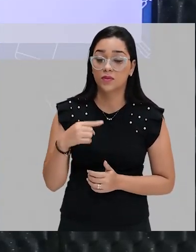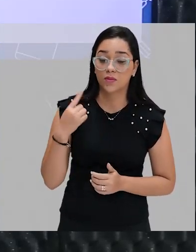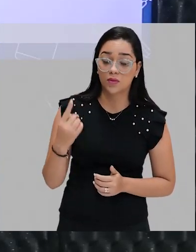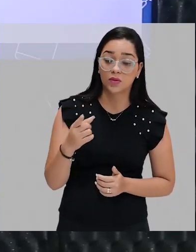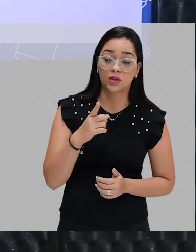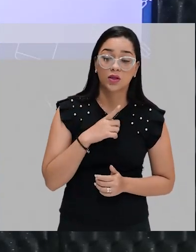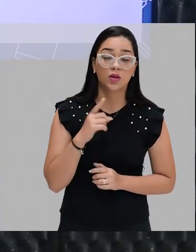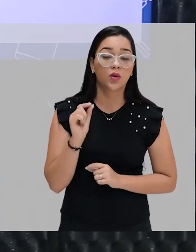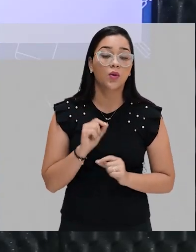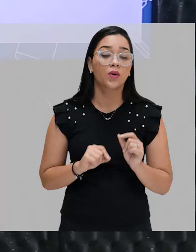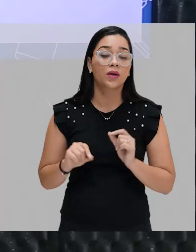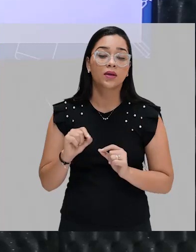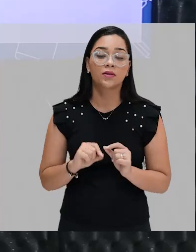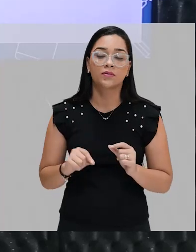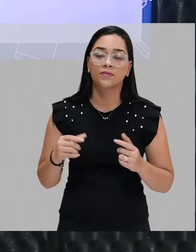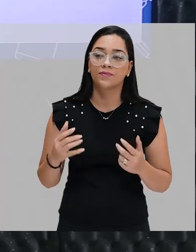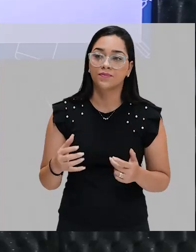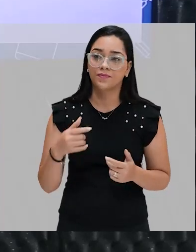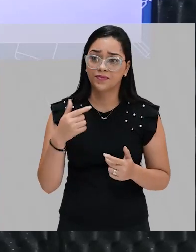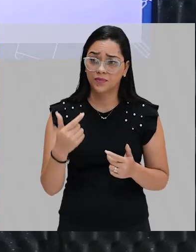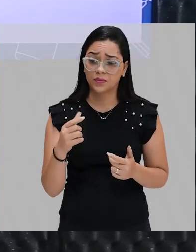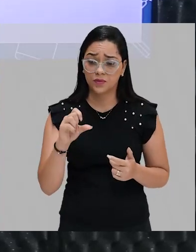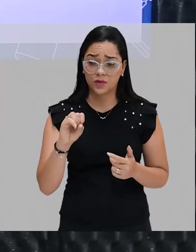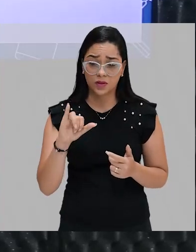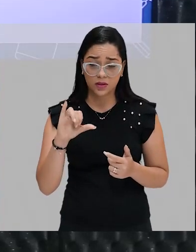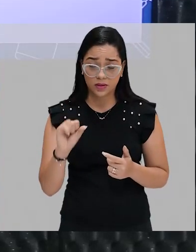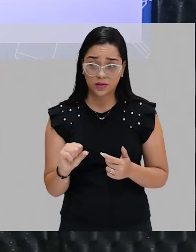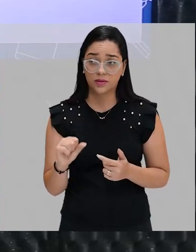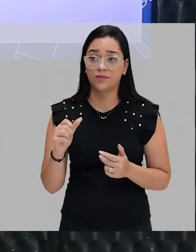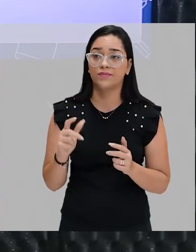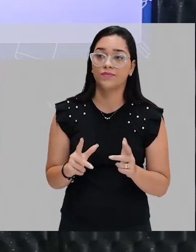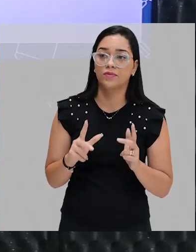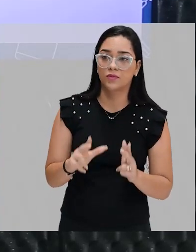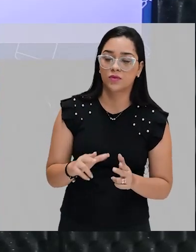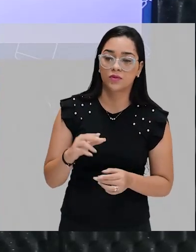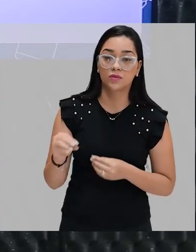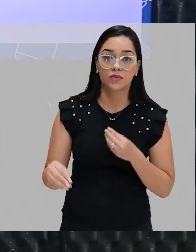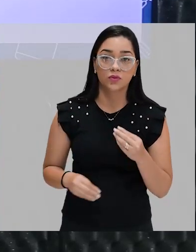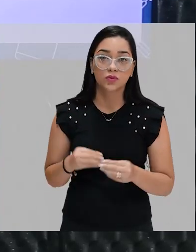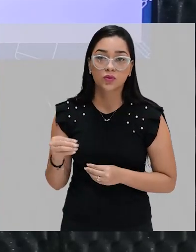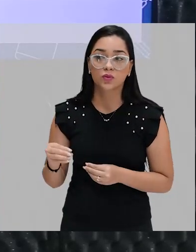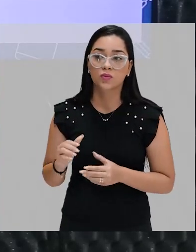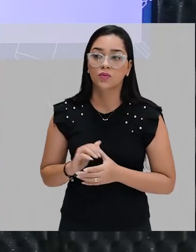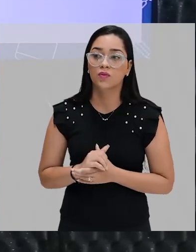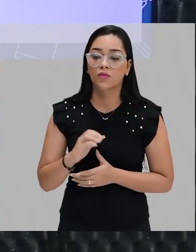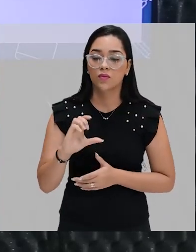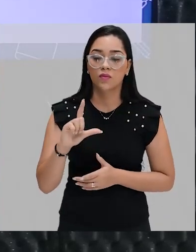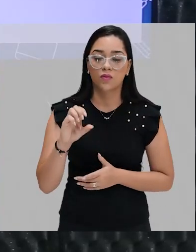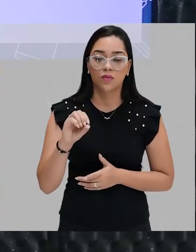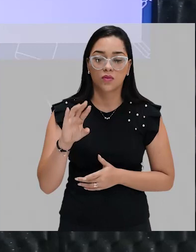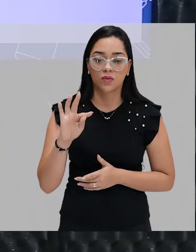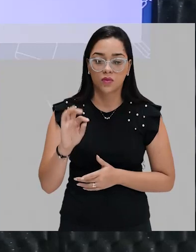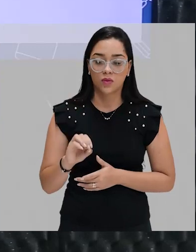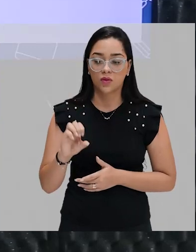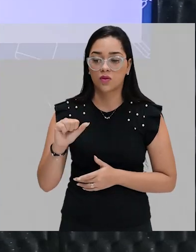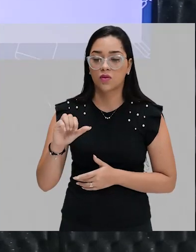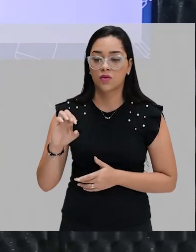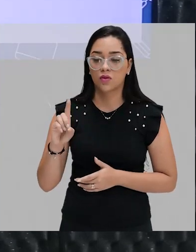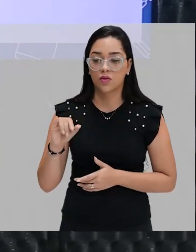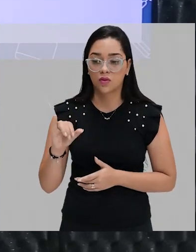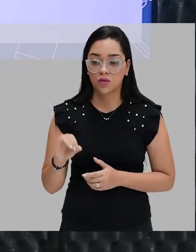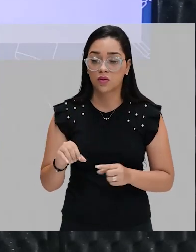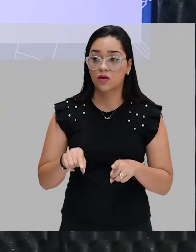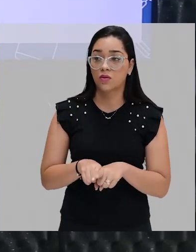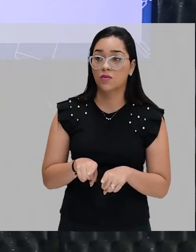nós temos aqui dois sais com a mesma solubilidade, ó, o cloreto de sódio e o sulfato